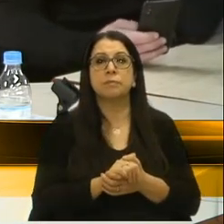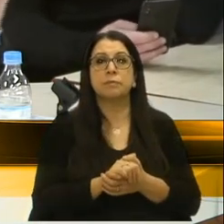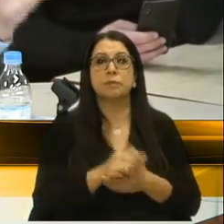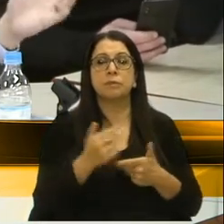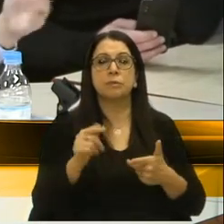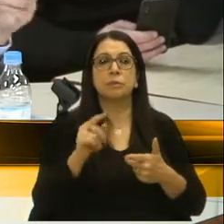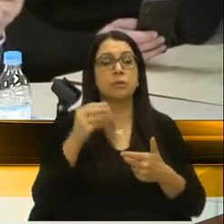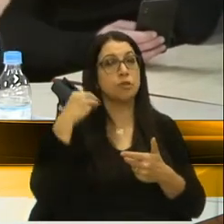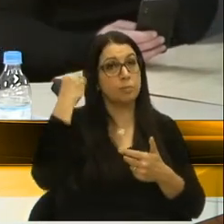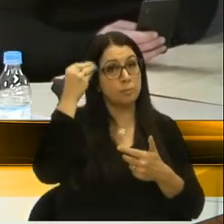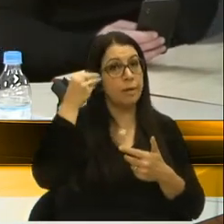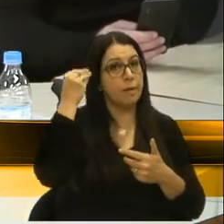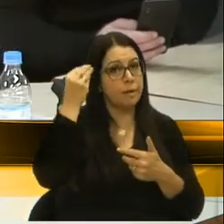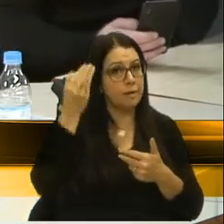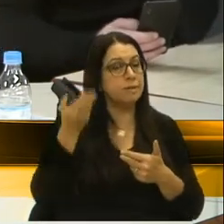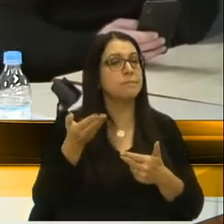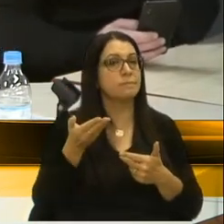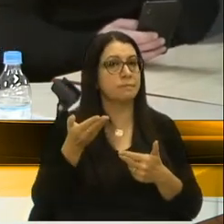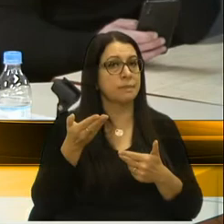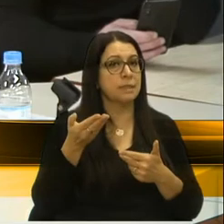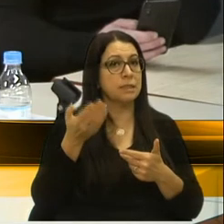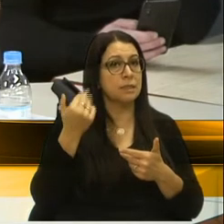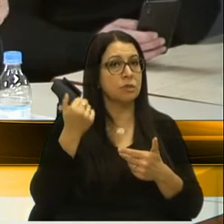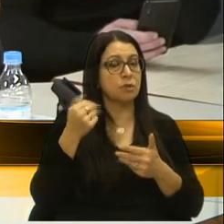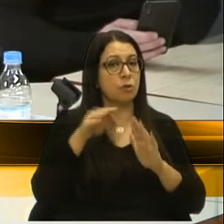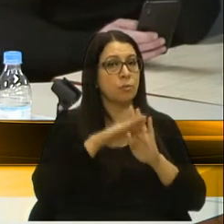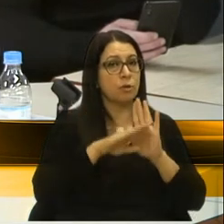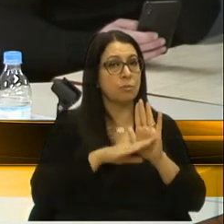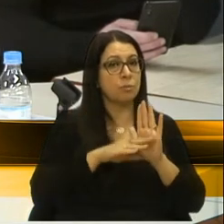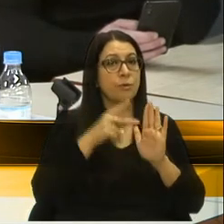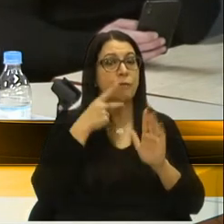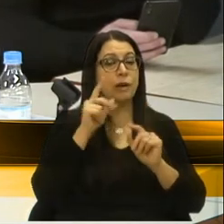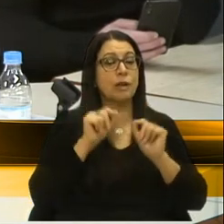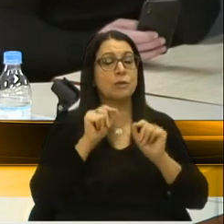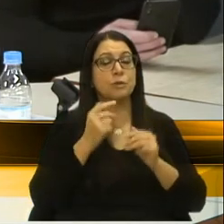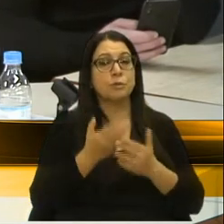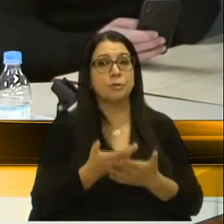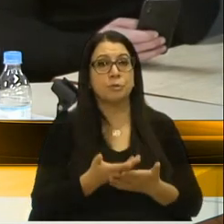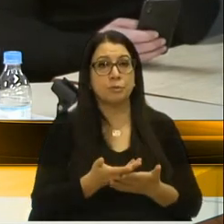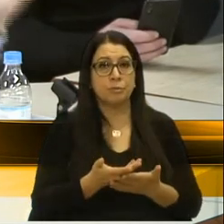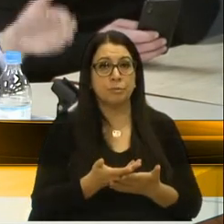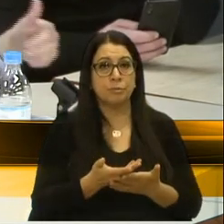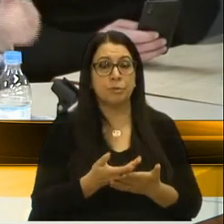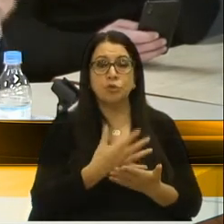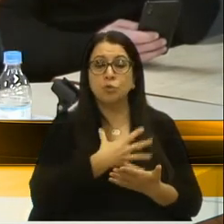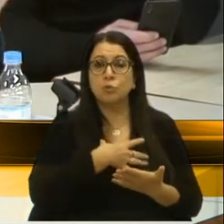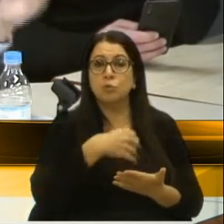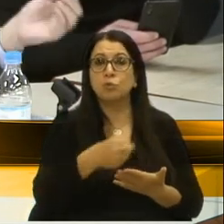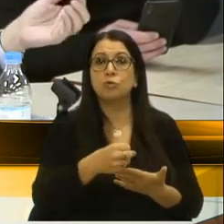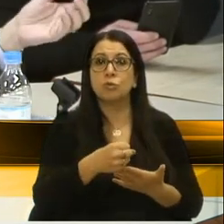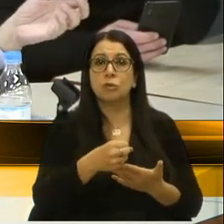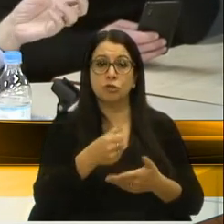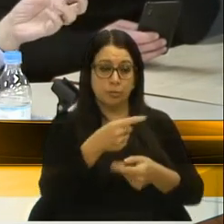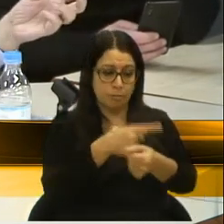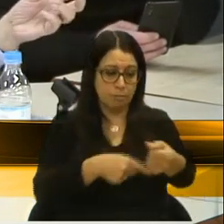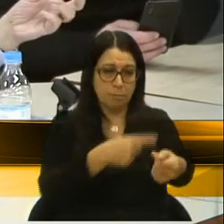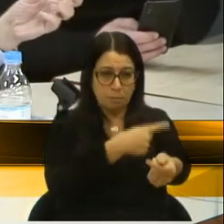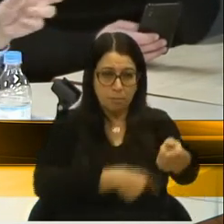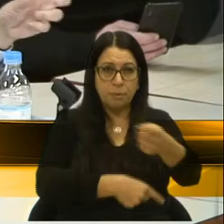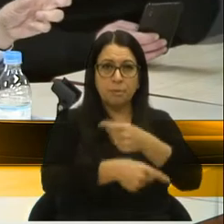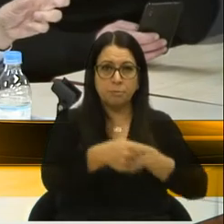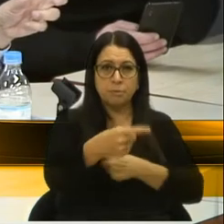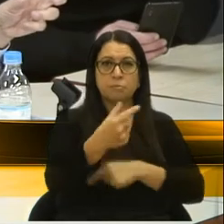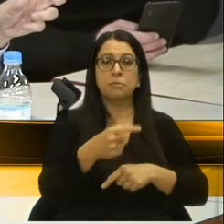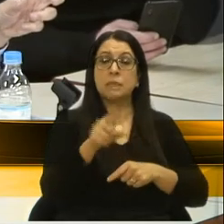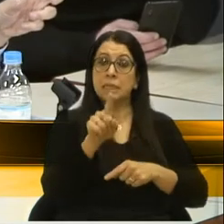de experiência de um programa de falar a respeito do suicídio, da automutilação, e